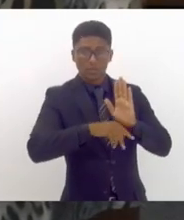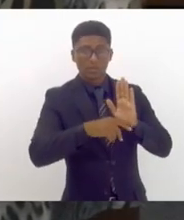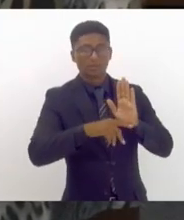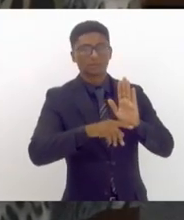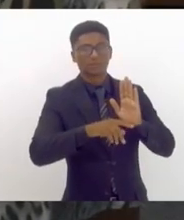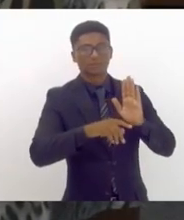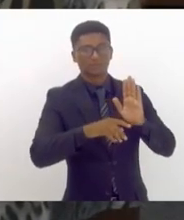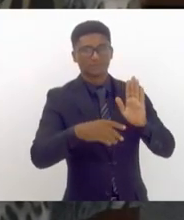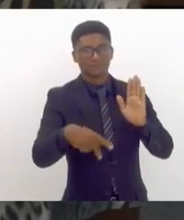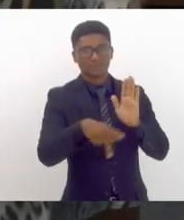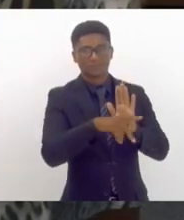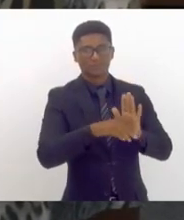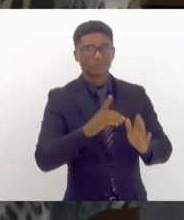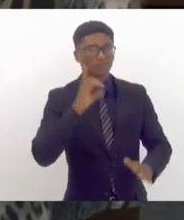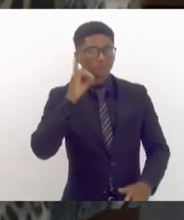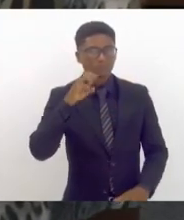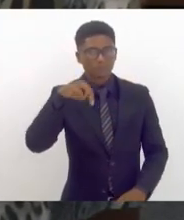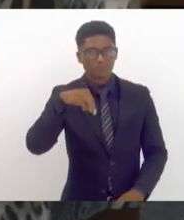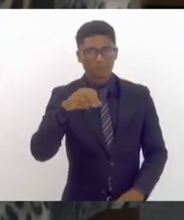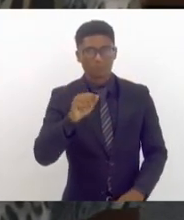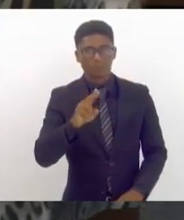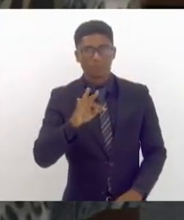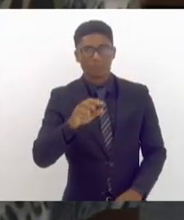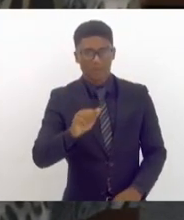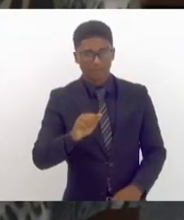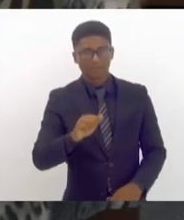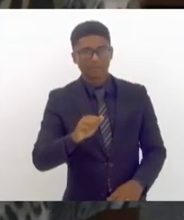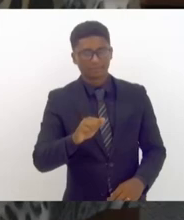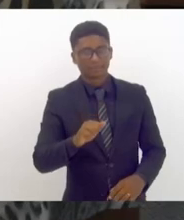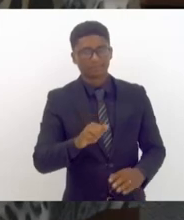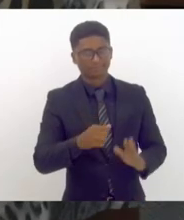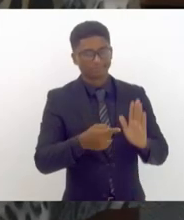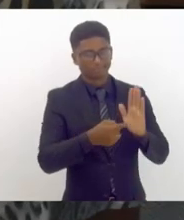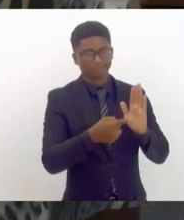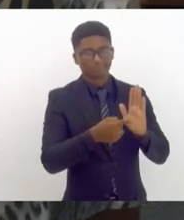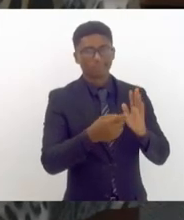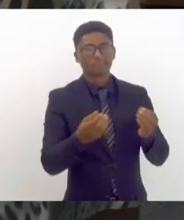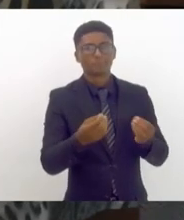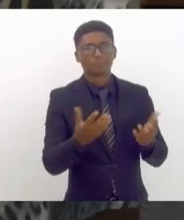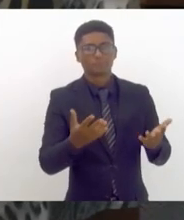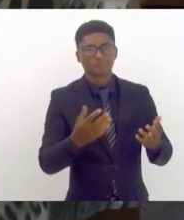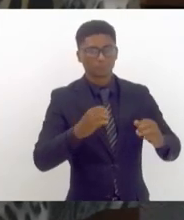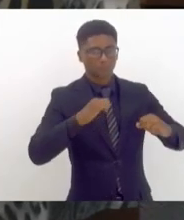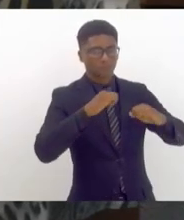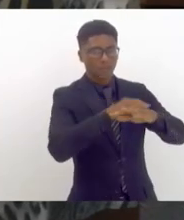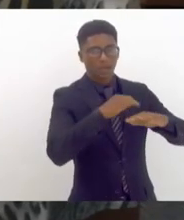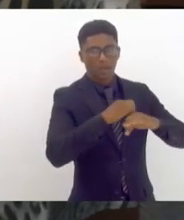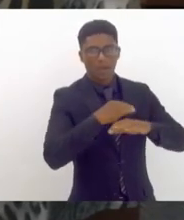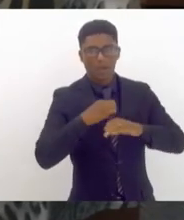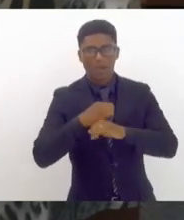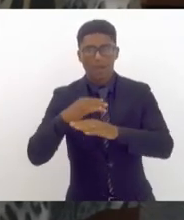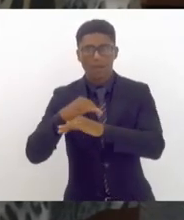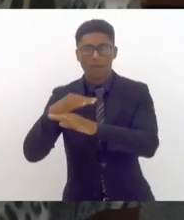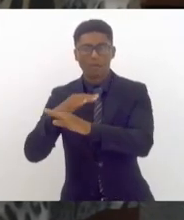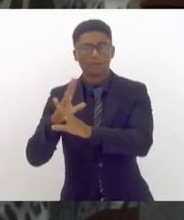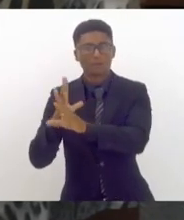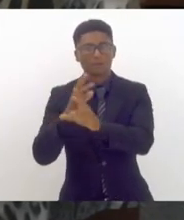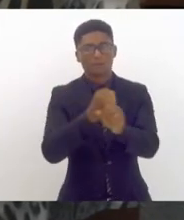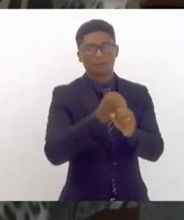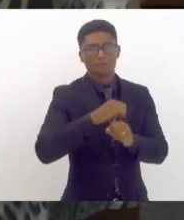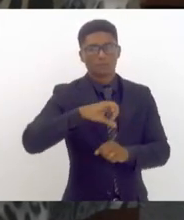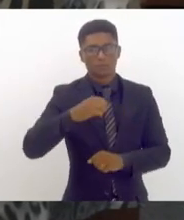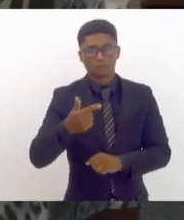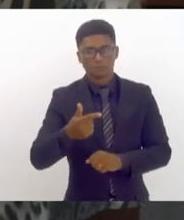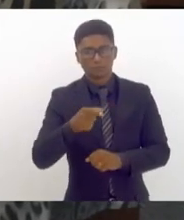deputada Marta Rocha com Atila Nunes, né, para que os 92 municípios